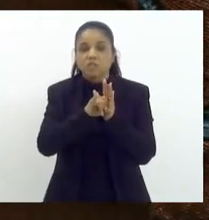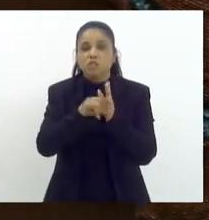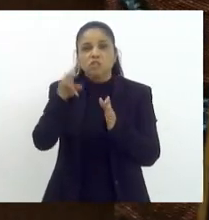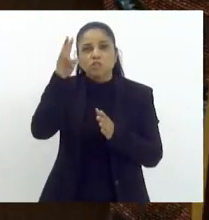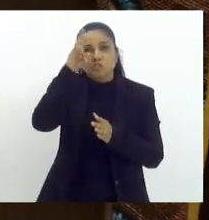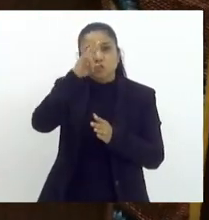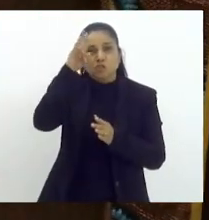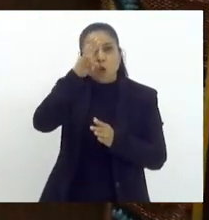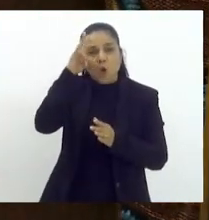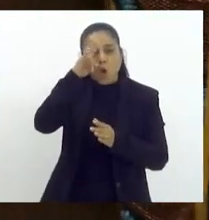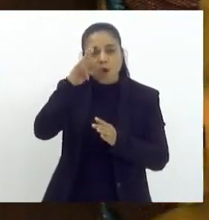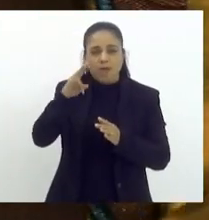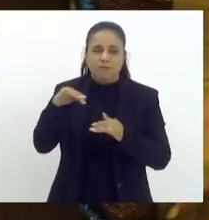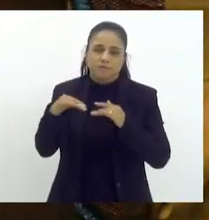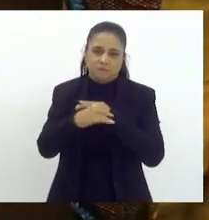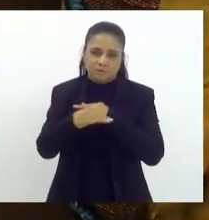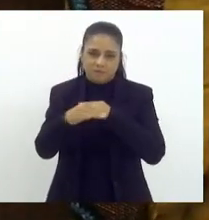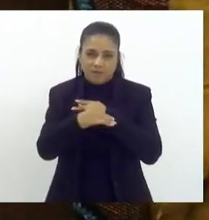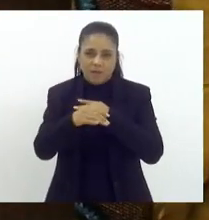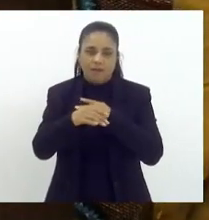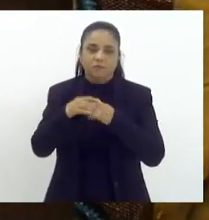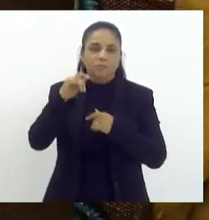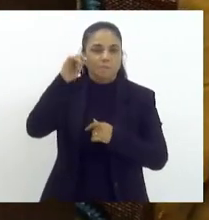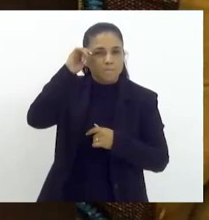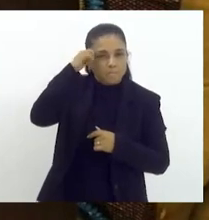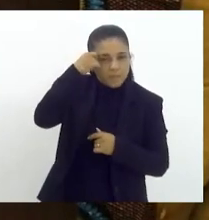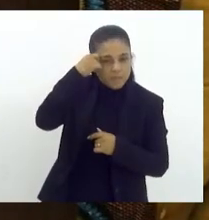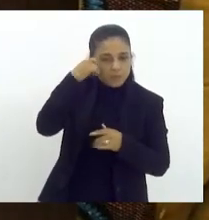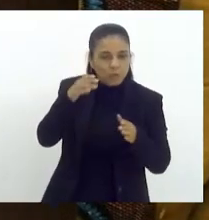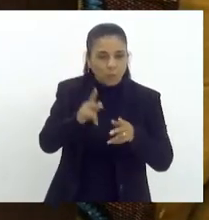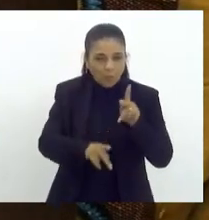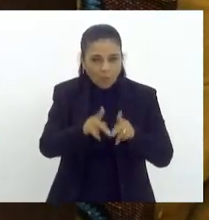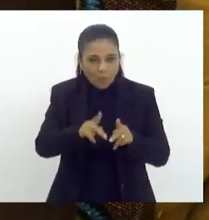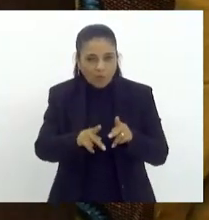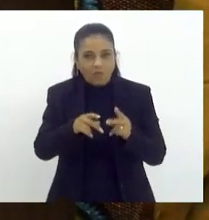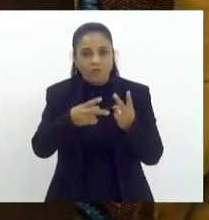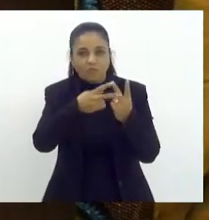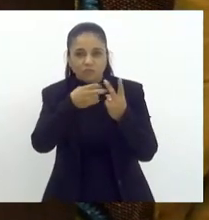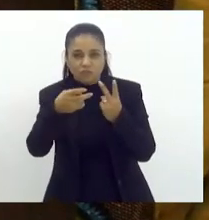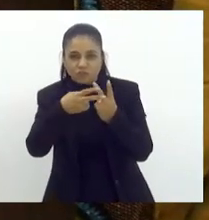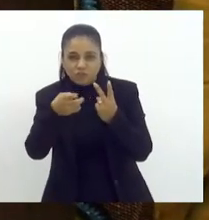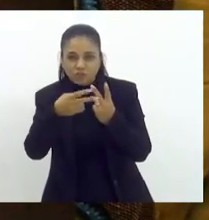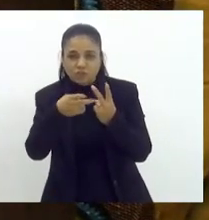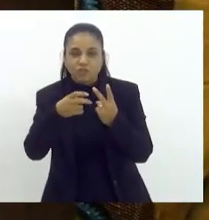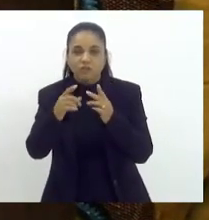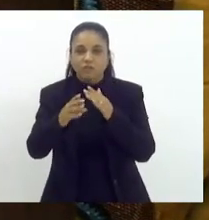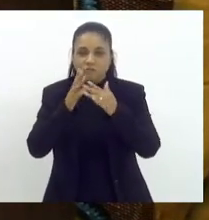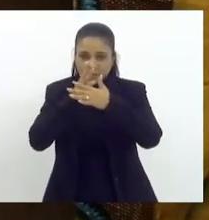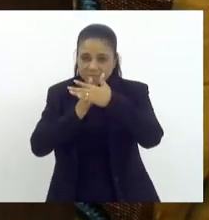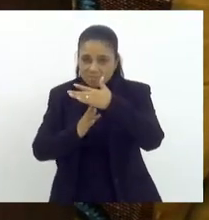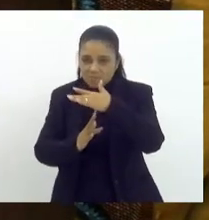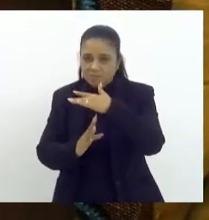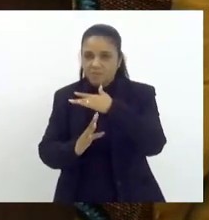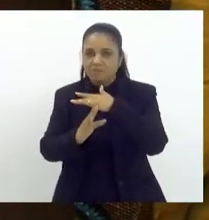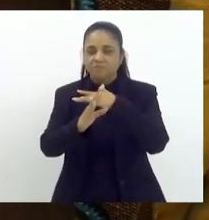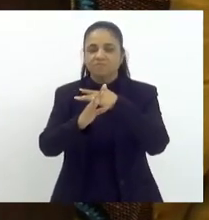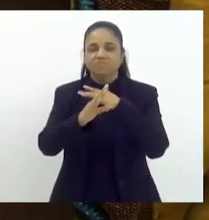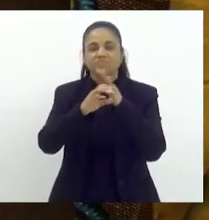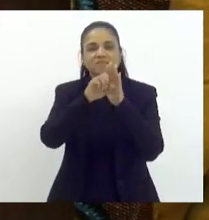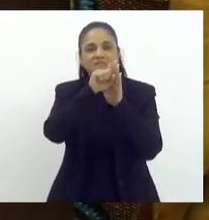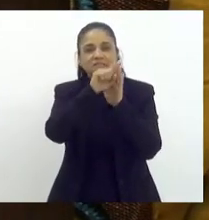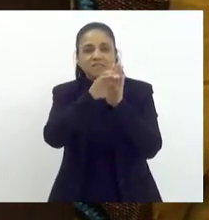Operário o povo preto do povo indígena dos imigrantes que chegaram ali no final do século